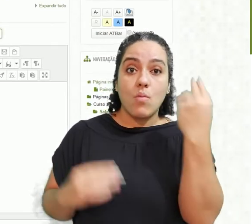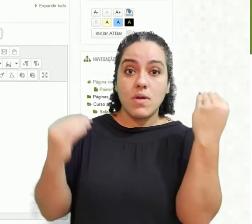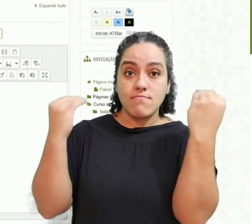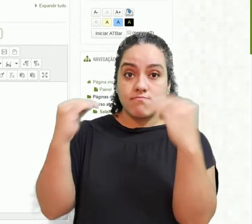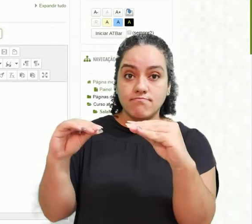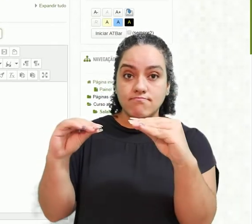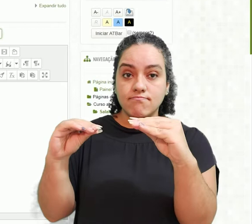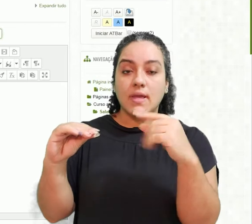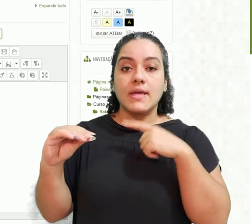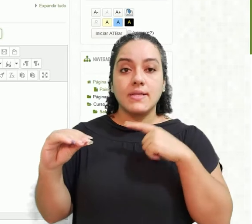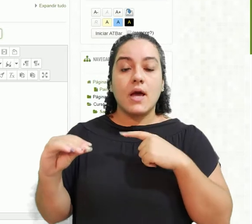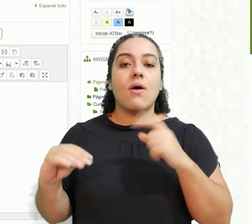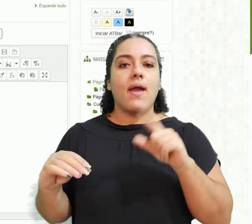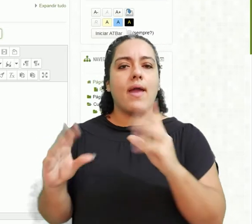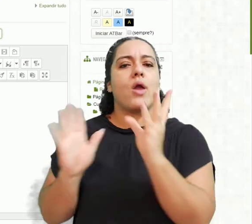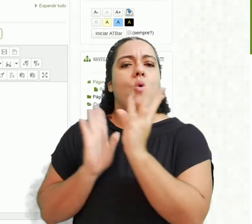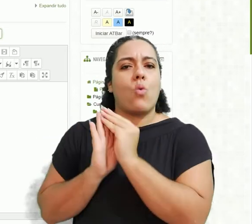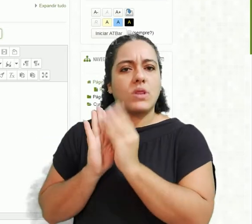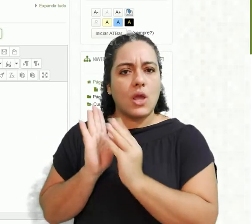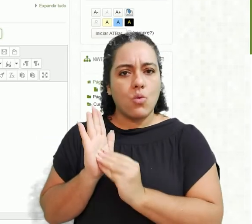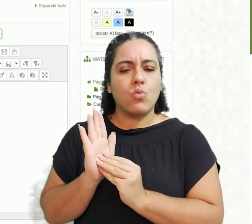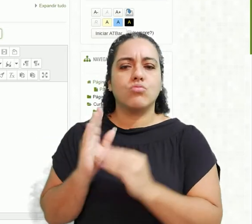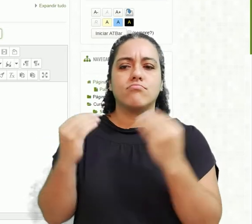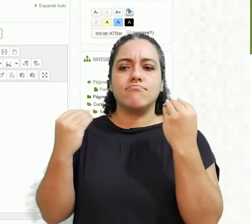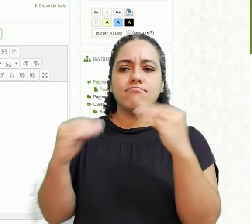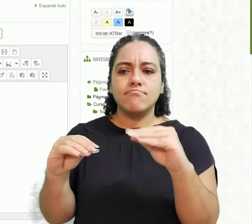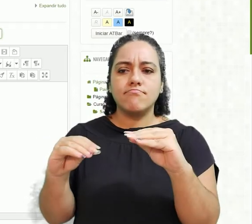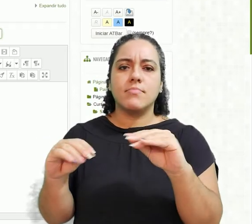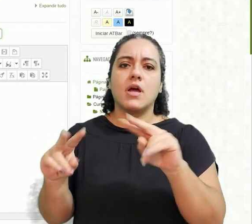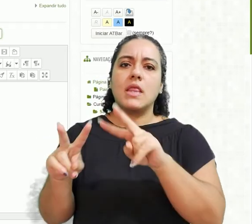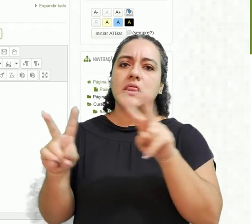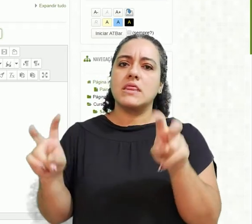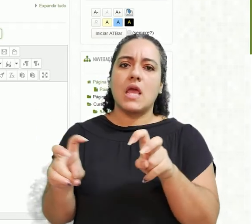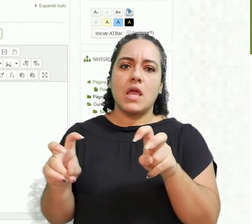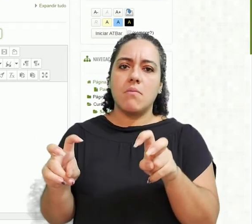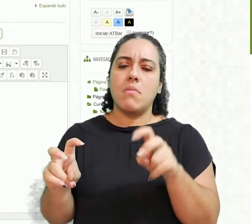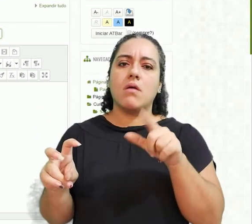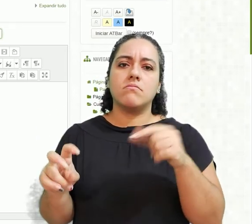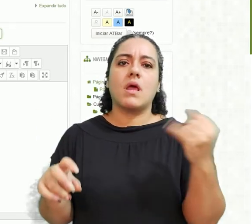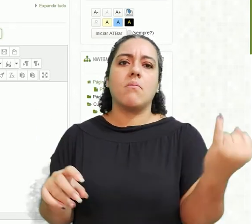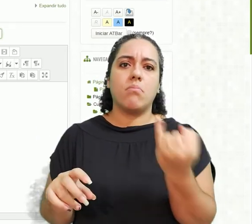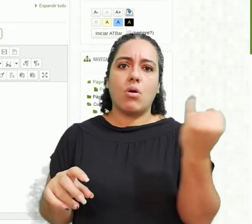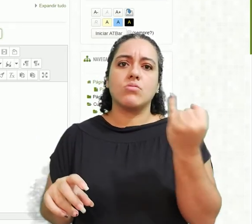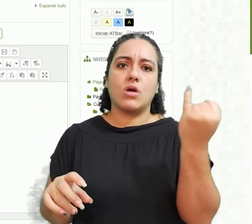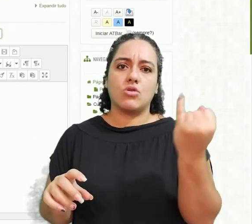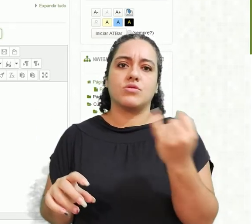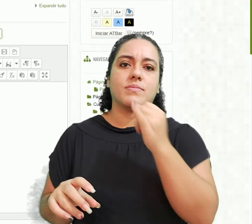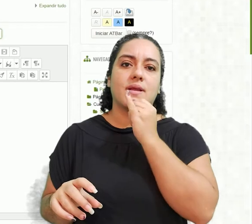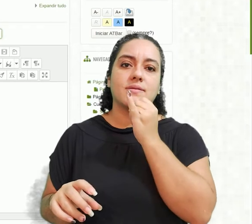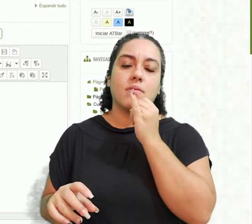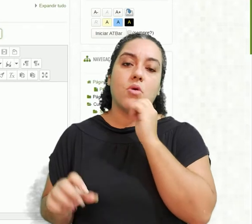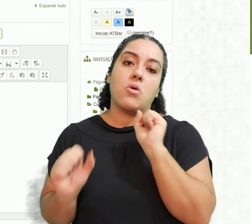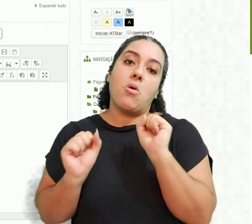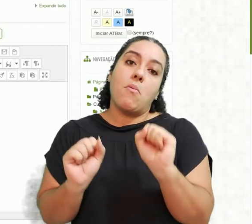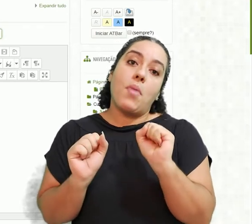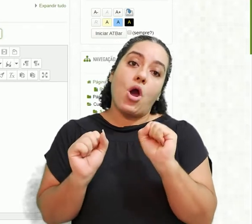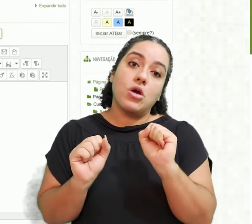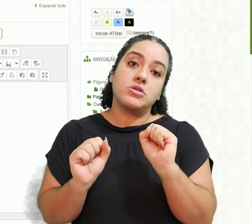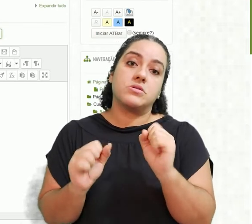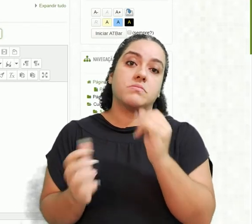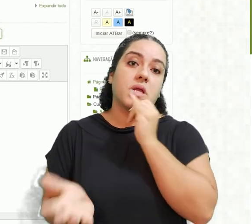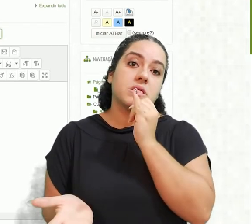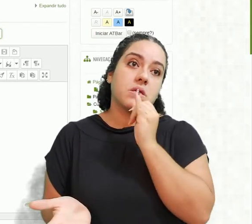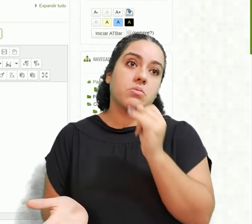nossa página de conteúdo você vai dar um nome significativo tá por exemplo poderia